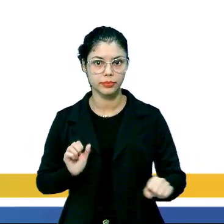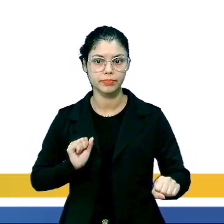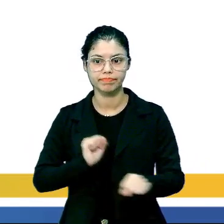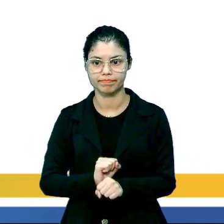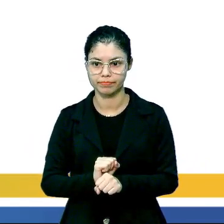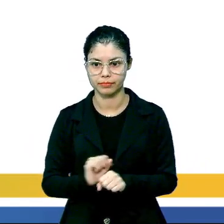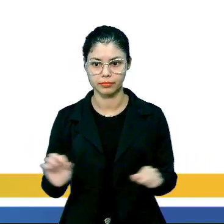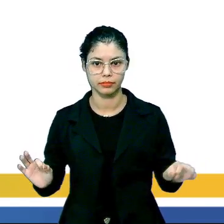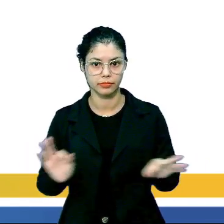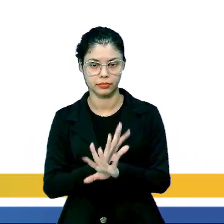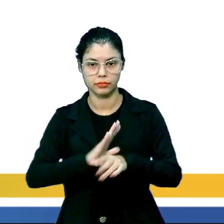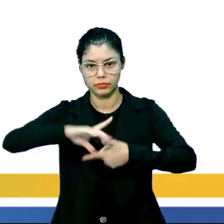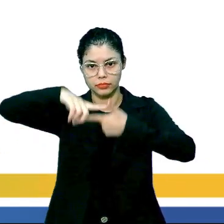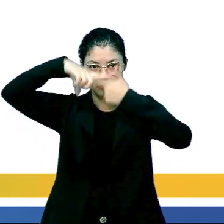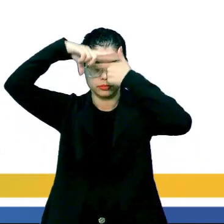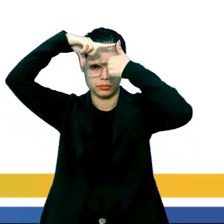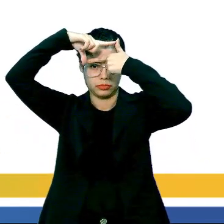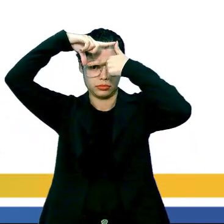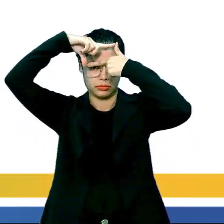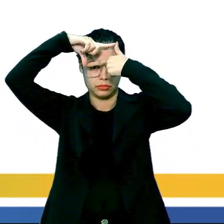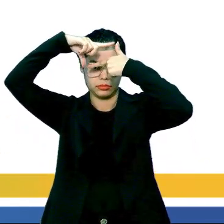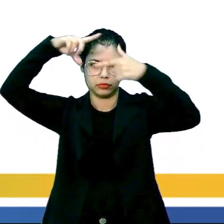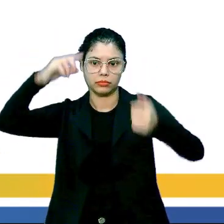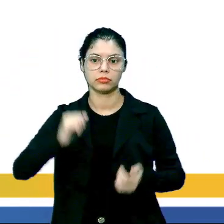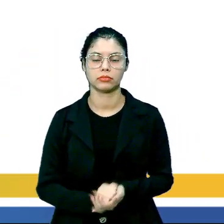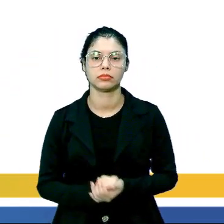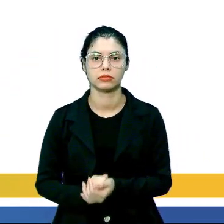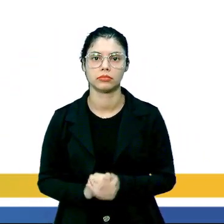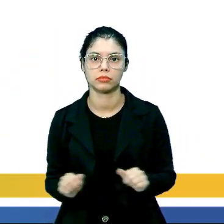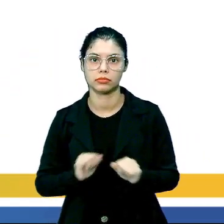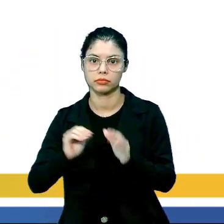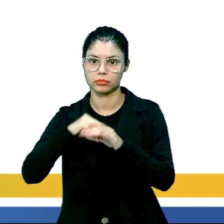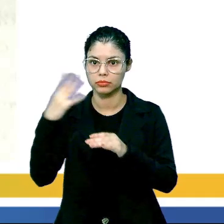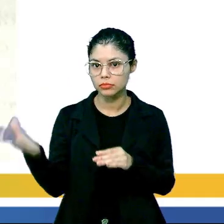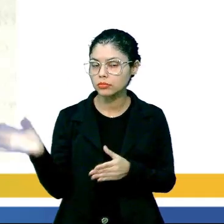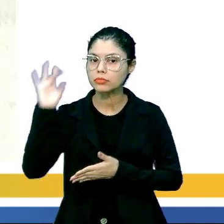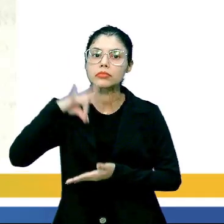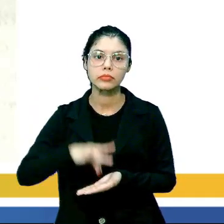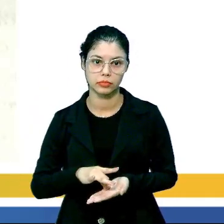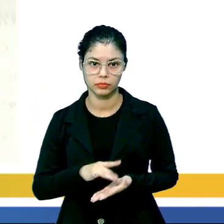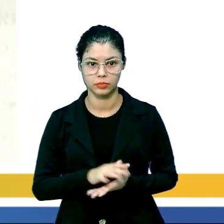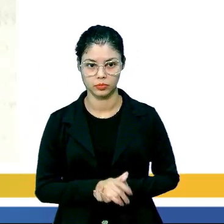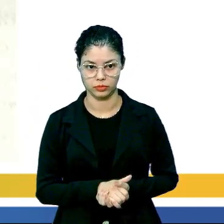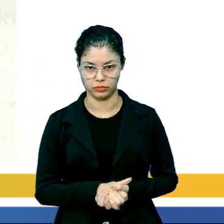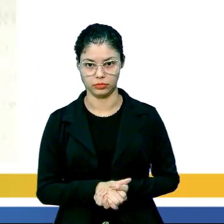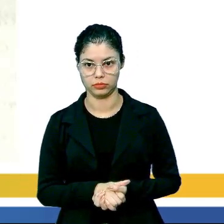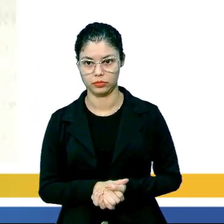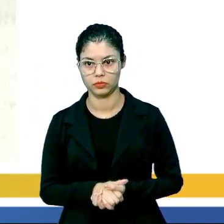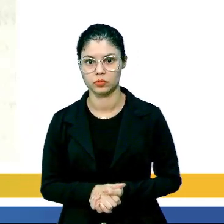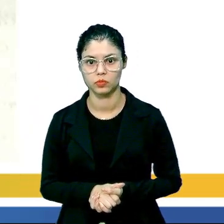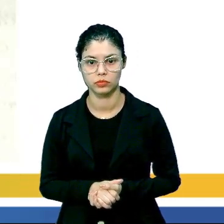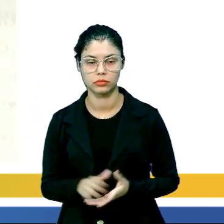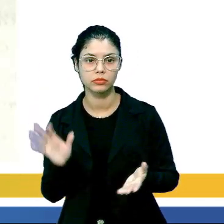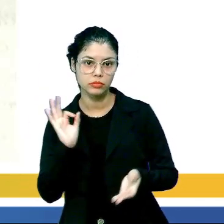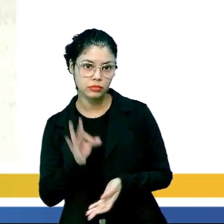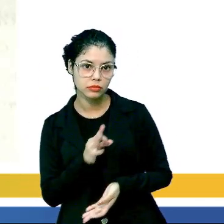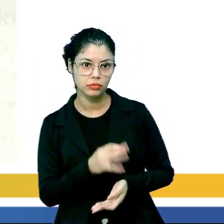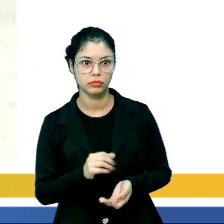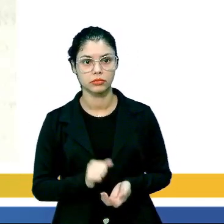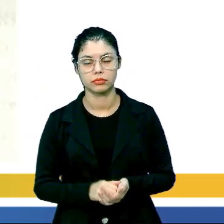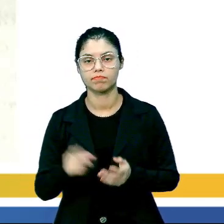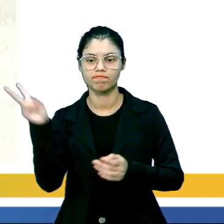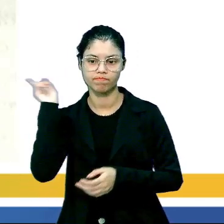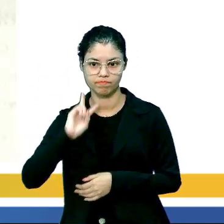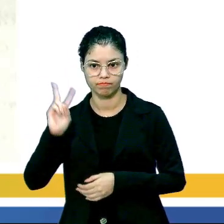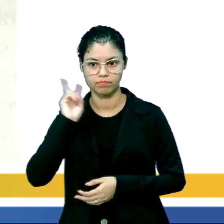anestesiar, para alienar as pessoas para que fiquem fora da realidade. Quer dizer, a gente é, de certo modo, vítima